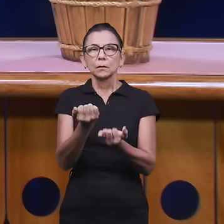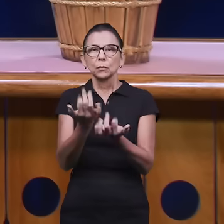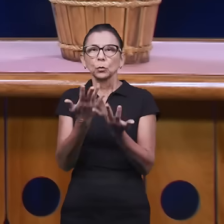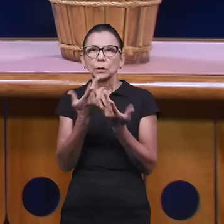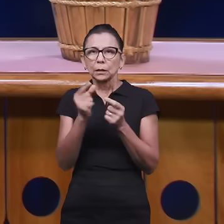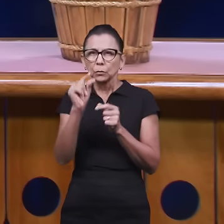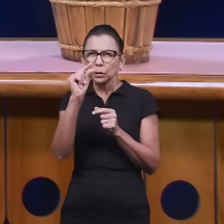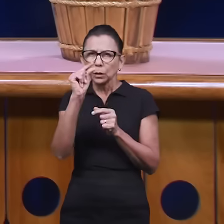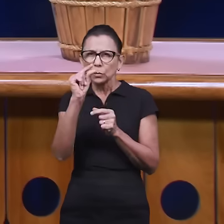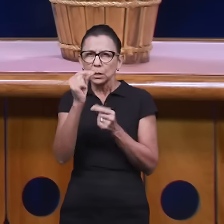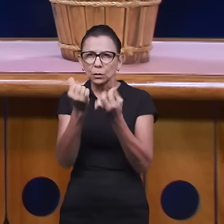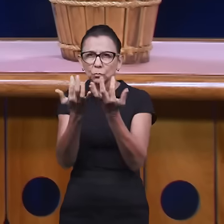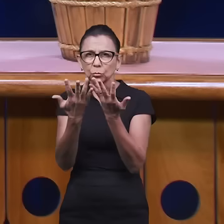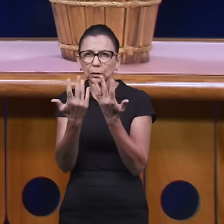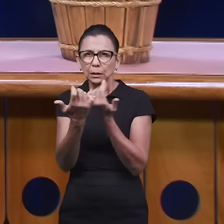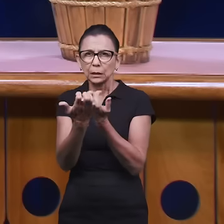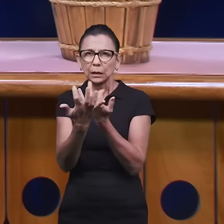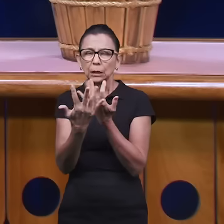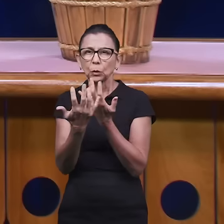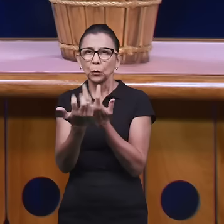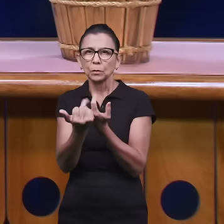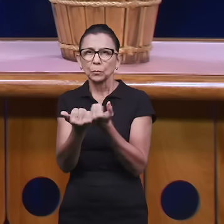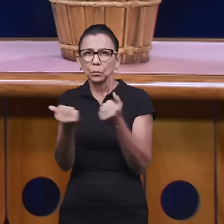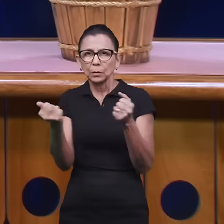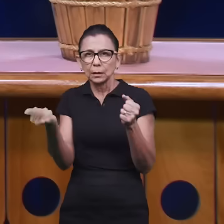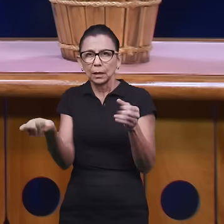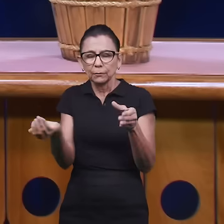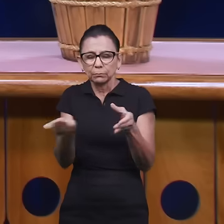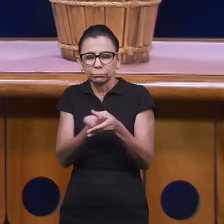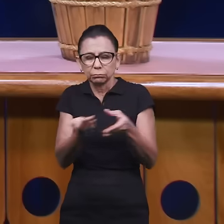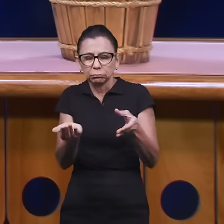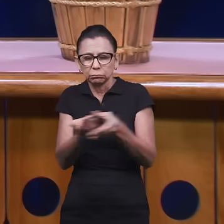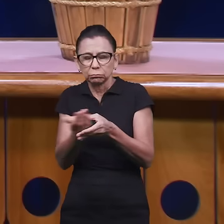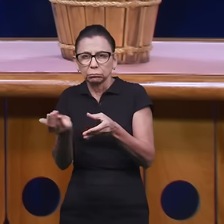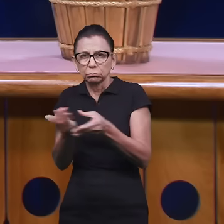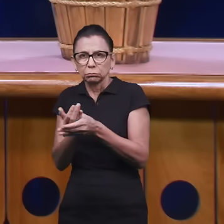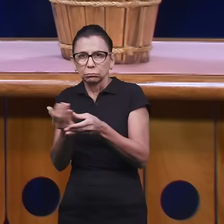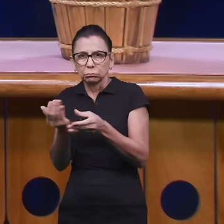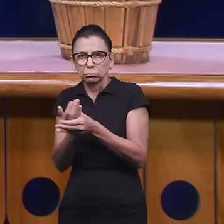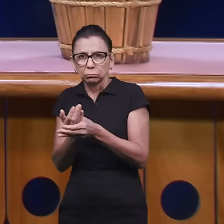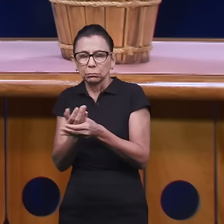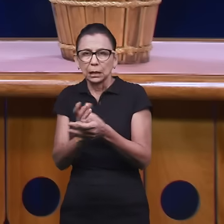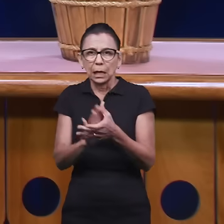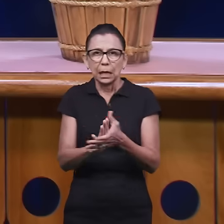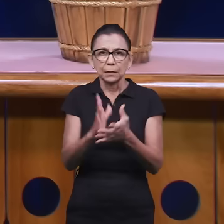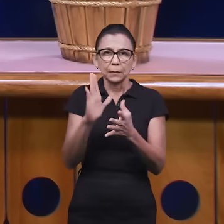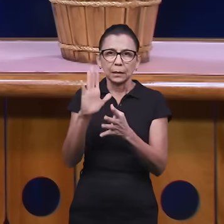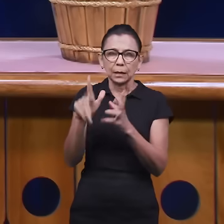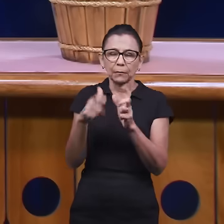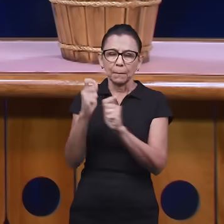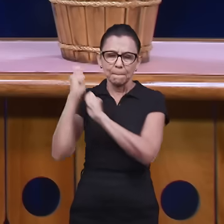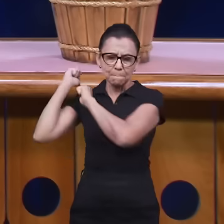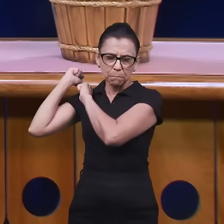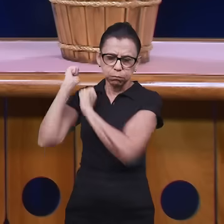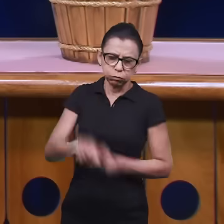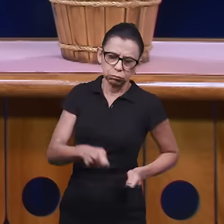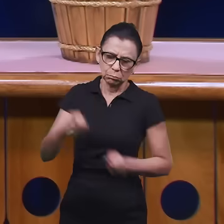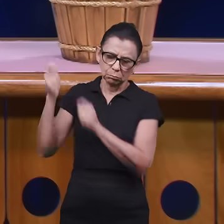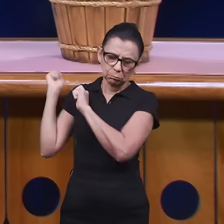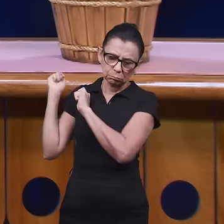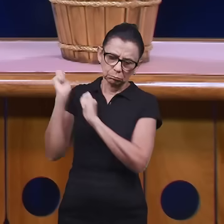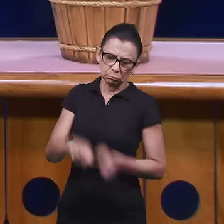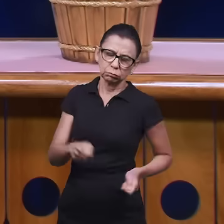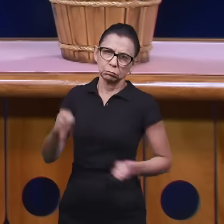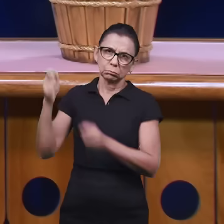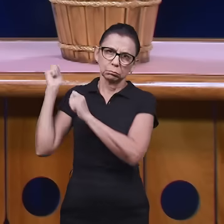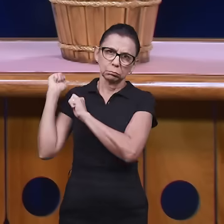trigo, e eles malhavam. O que era malhar o trigo? Era uma forma que eles usavam de bater o trigo. Então eles batiam